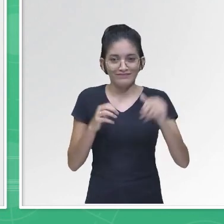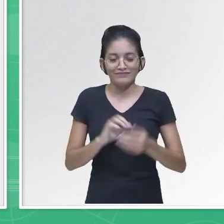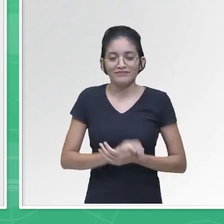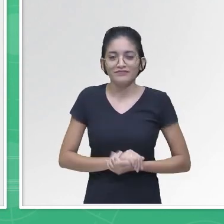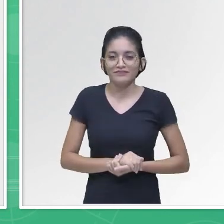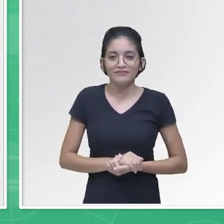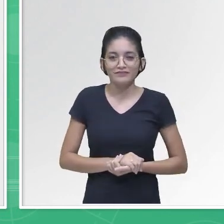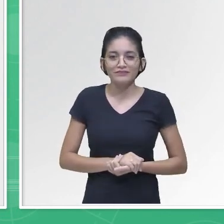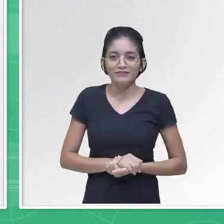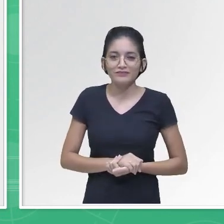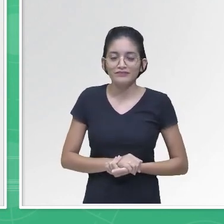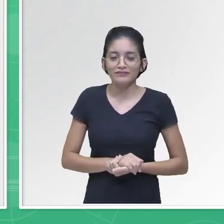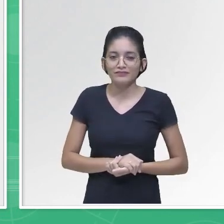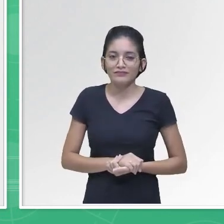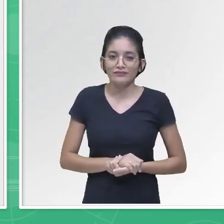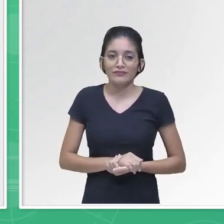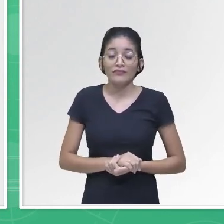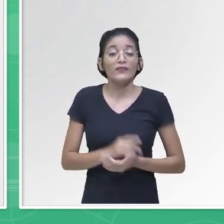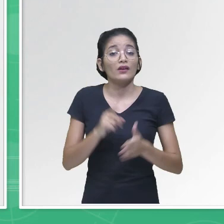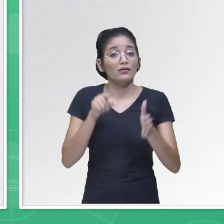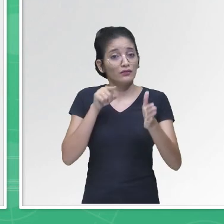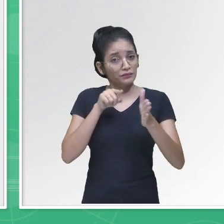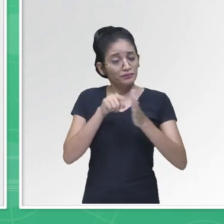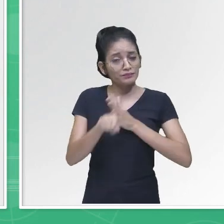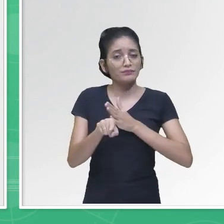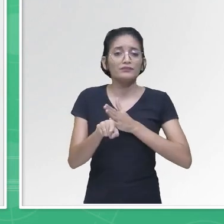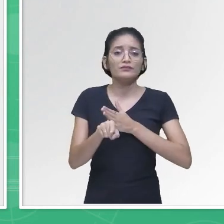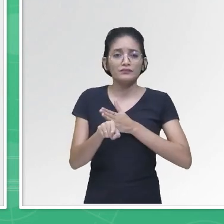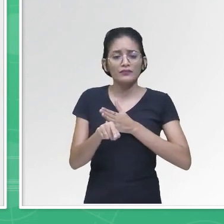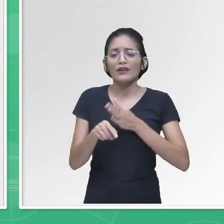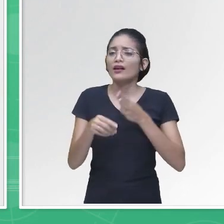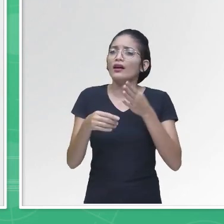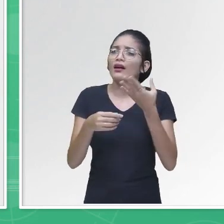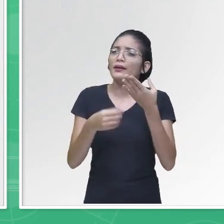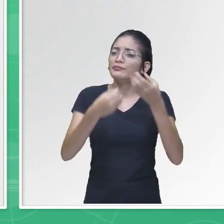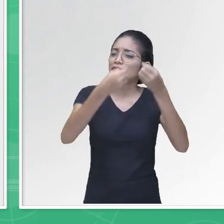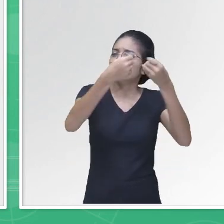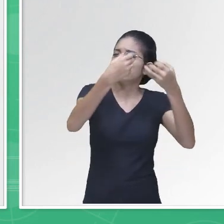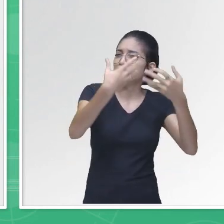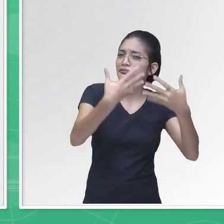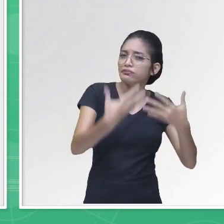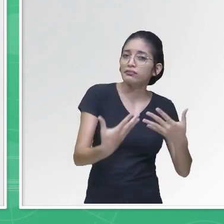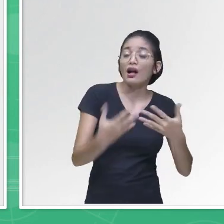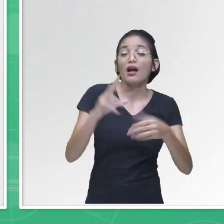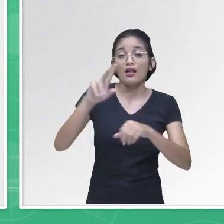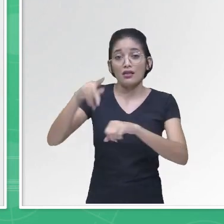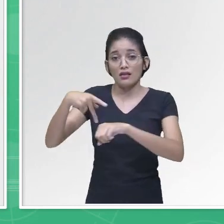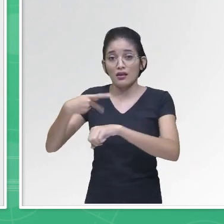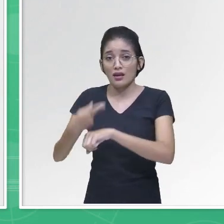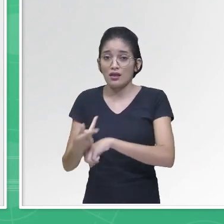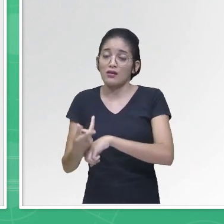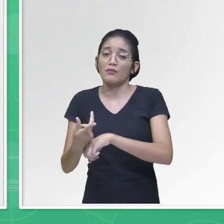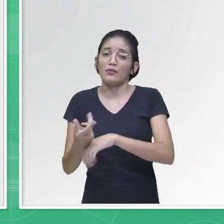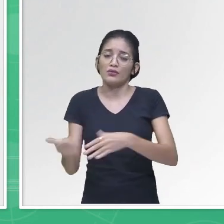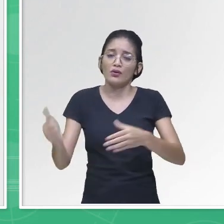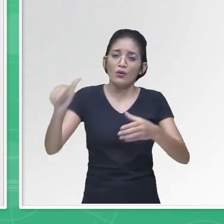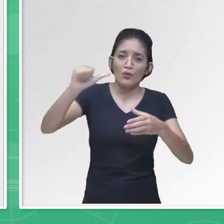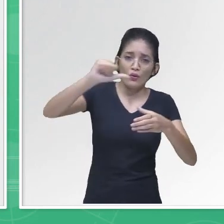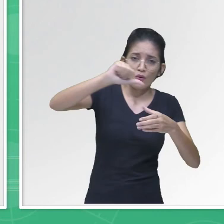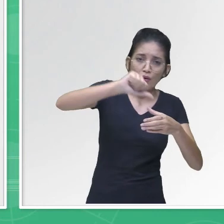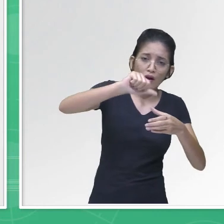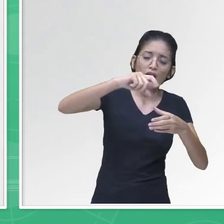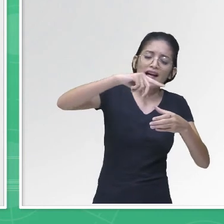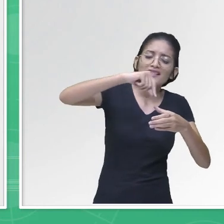Então, o enunciado descreve que logo após a adição de um único cristal de sal